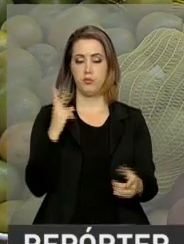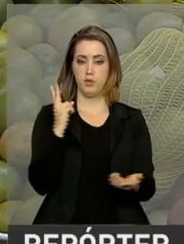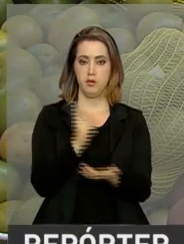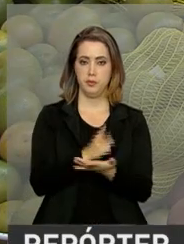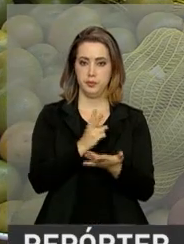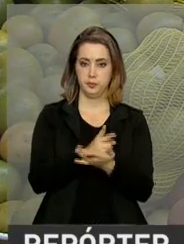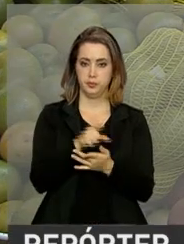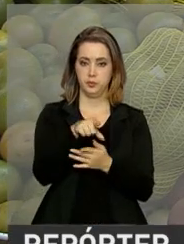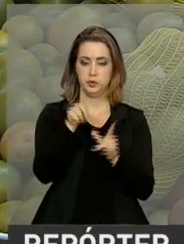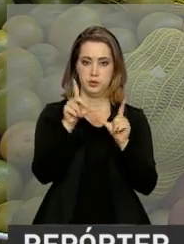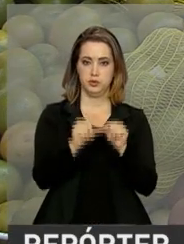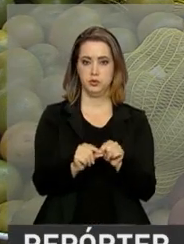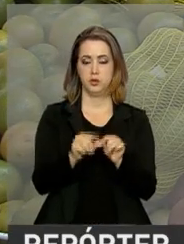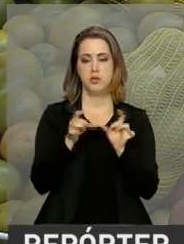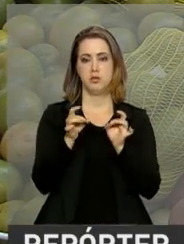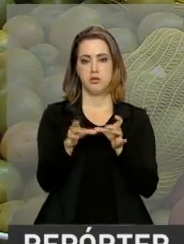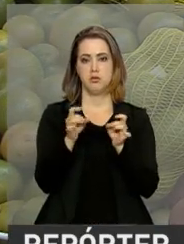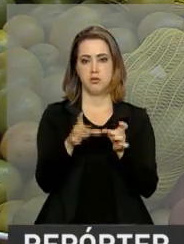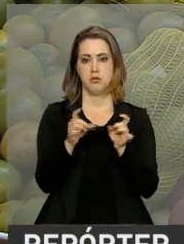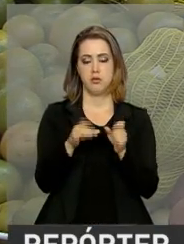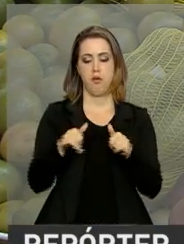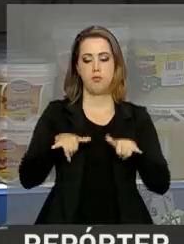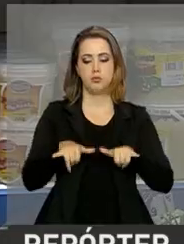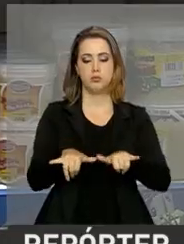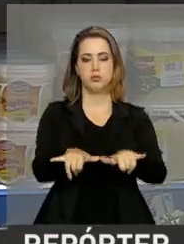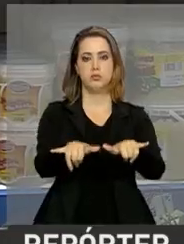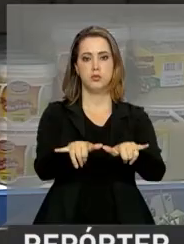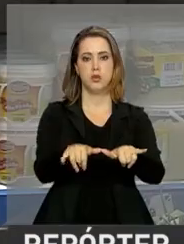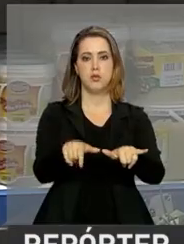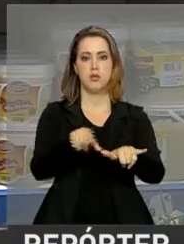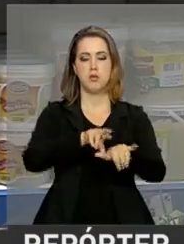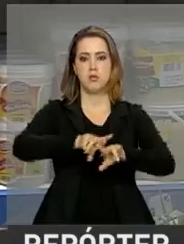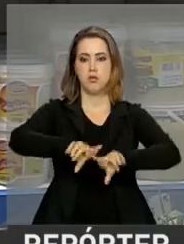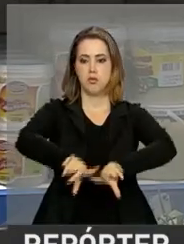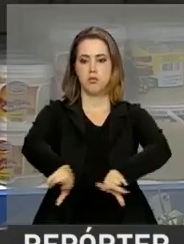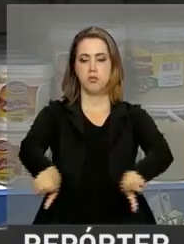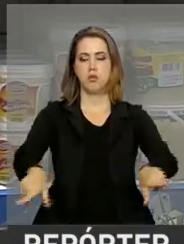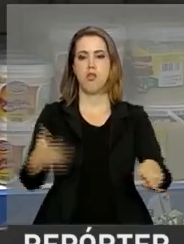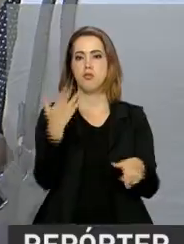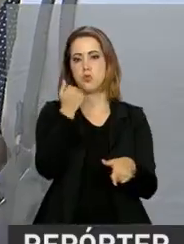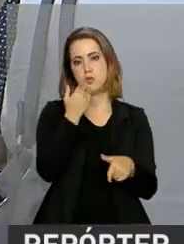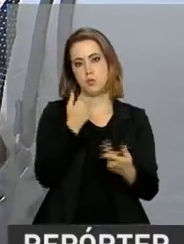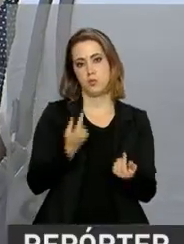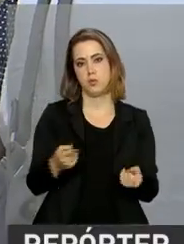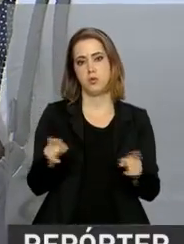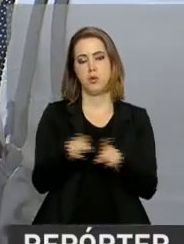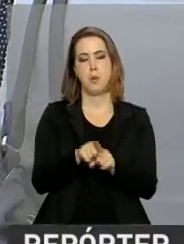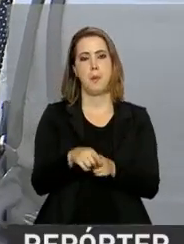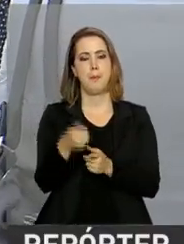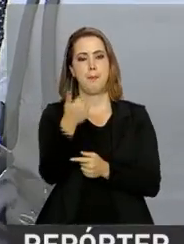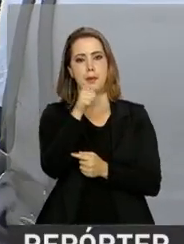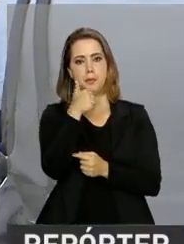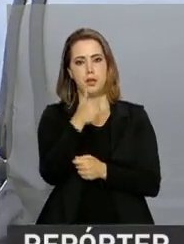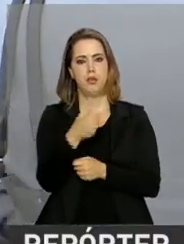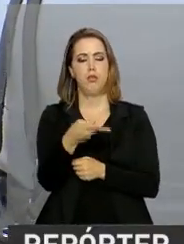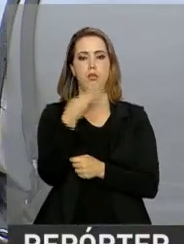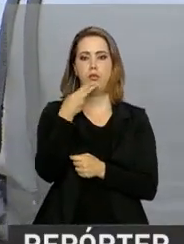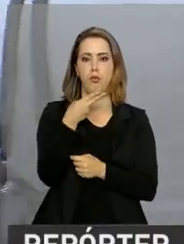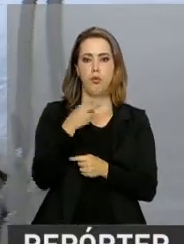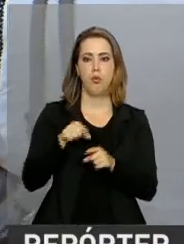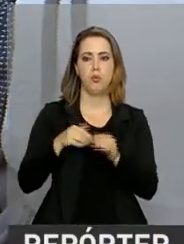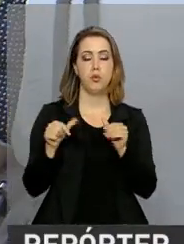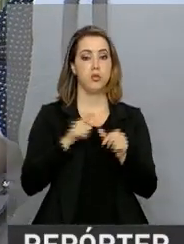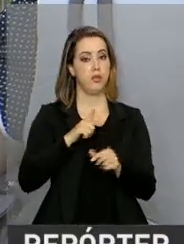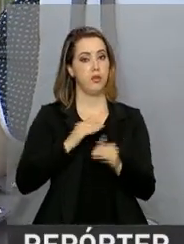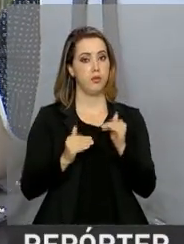em agosto as vendas no setor de hipermercados Supermercados produtos alimentícios bebidas e fumo apresentaram alta